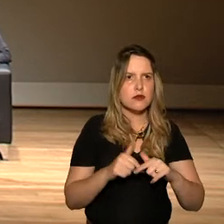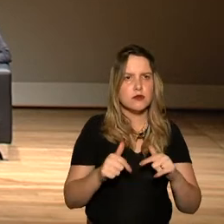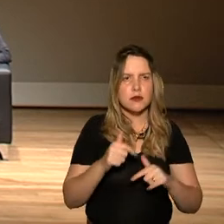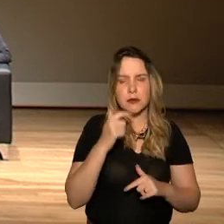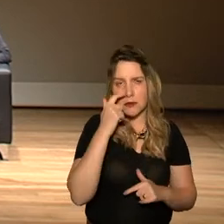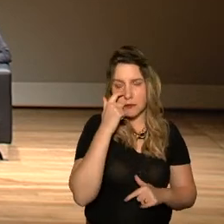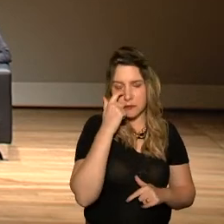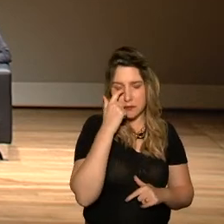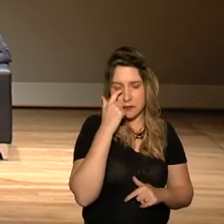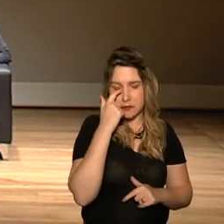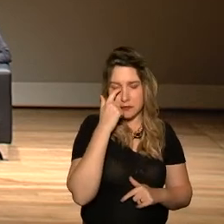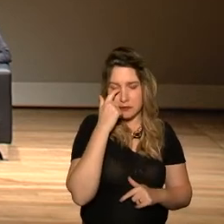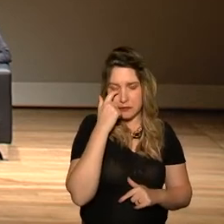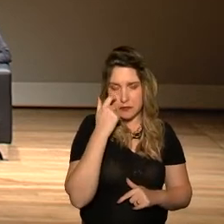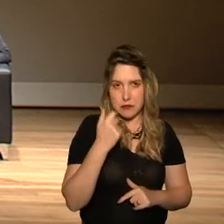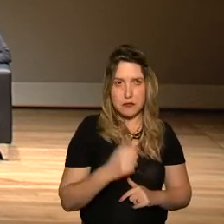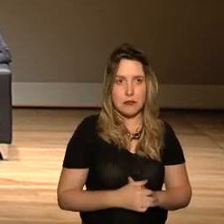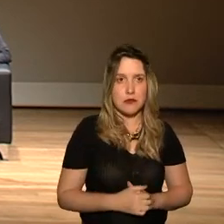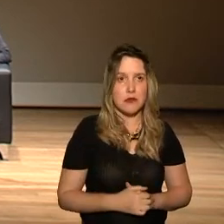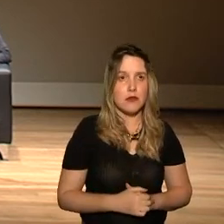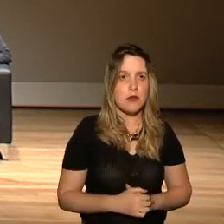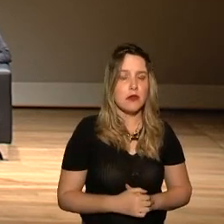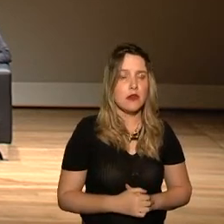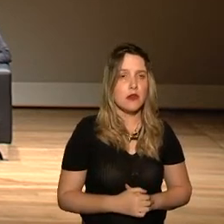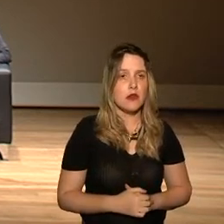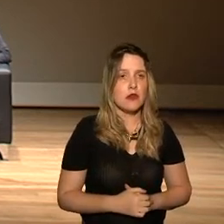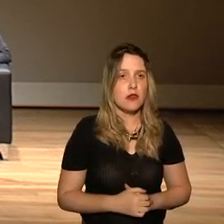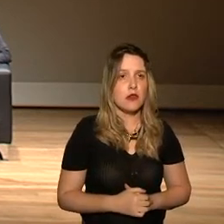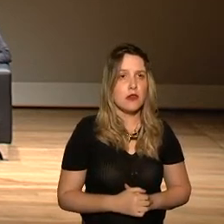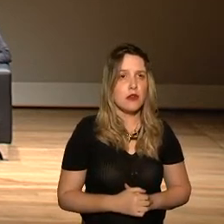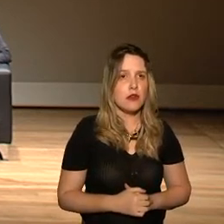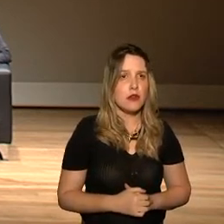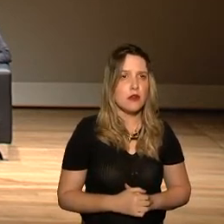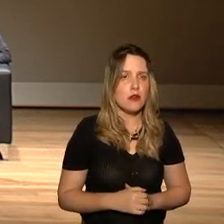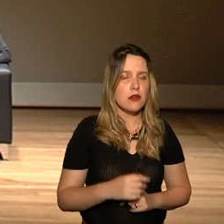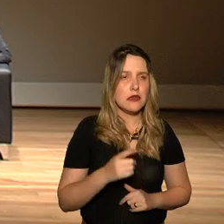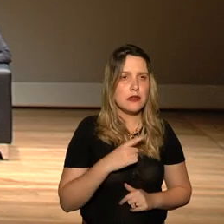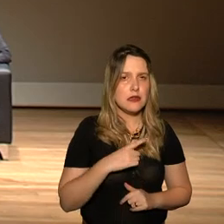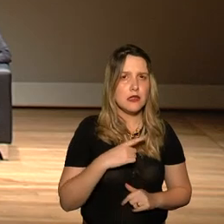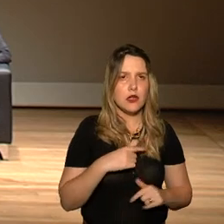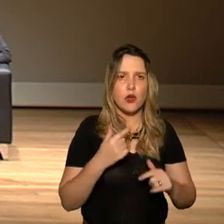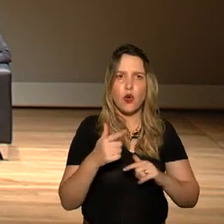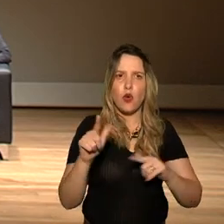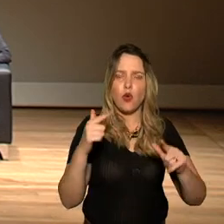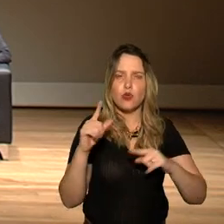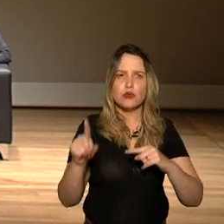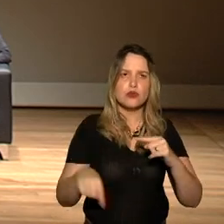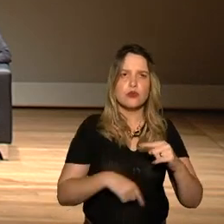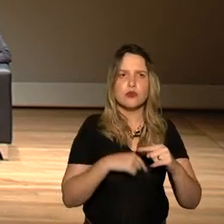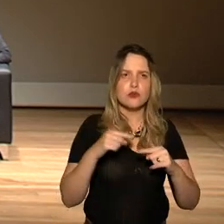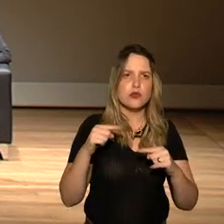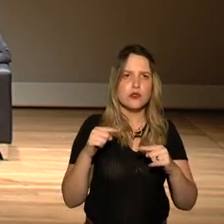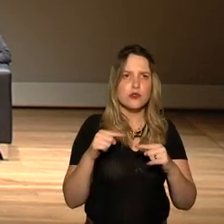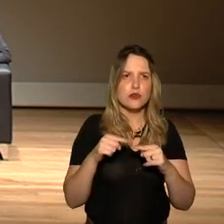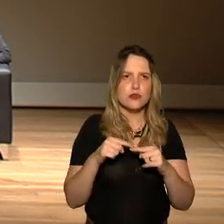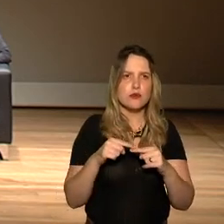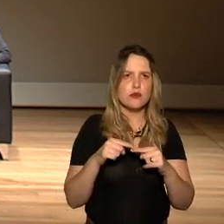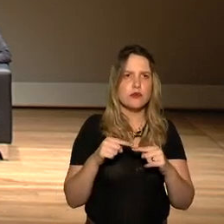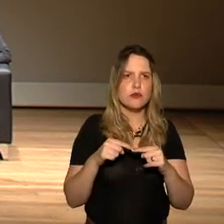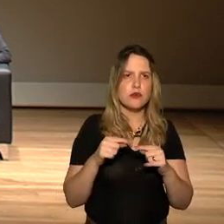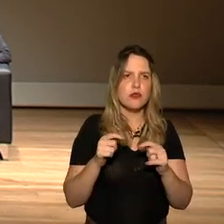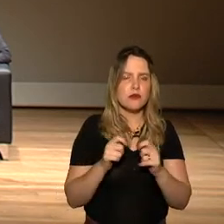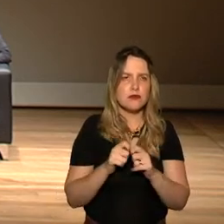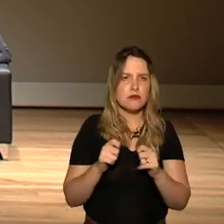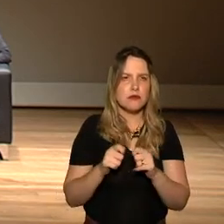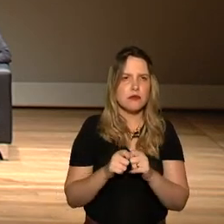com com o público seja os docentes enfim os alunos enfim com o público em geral para poder ter acesso a esse